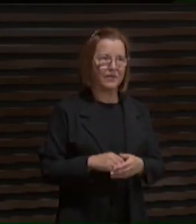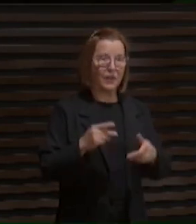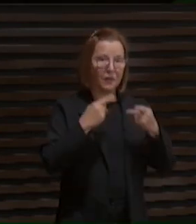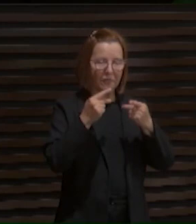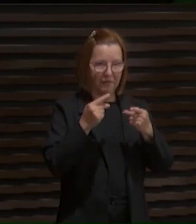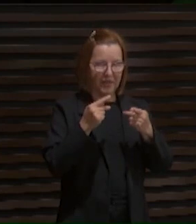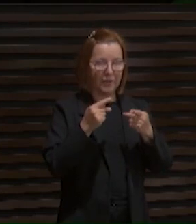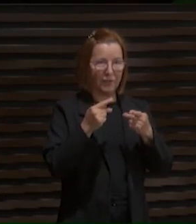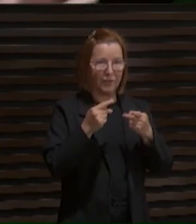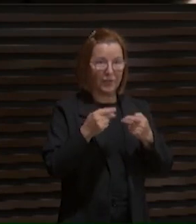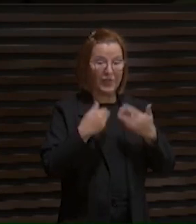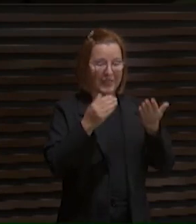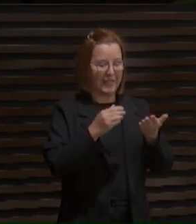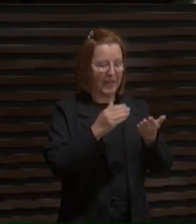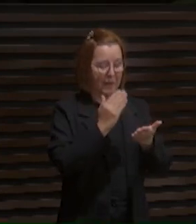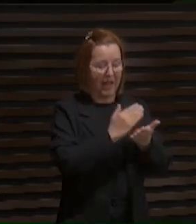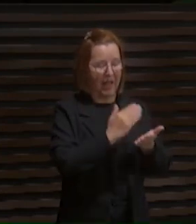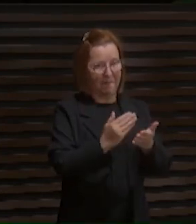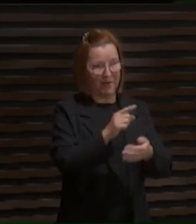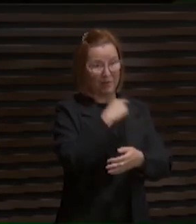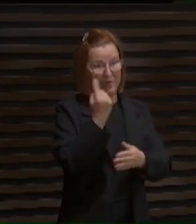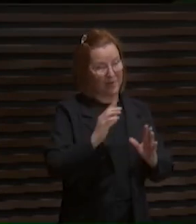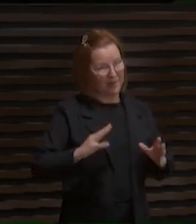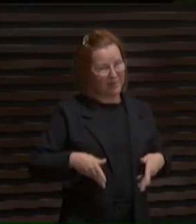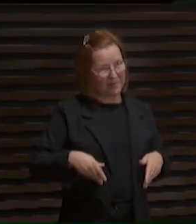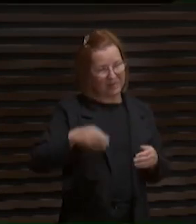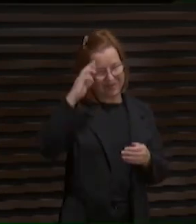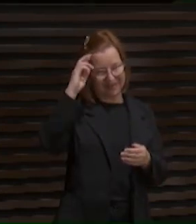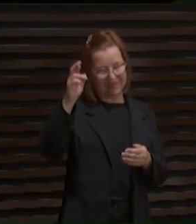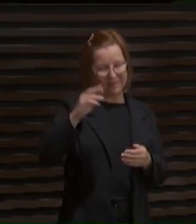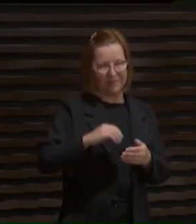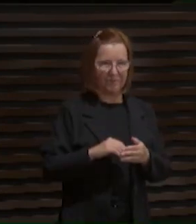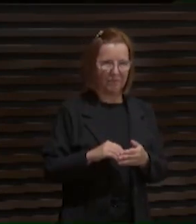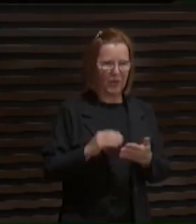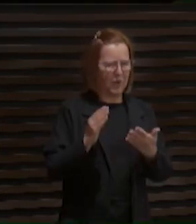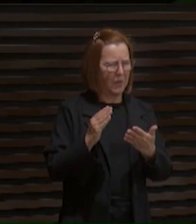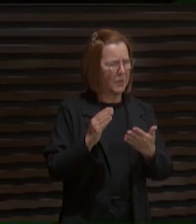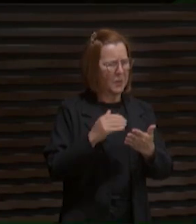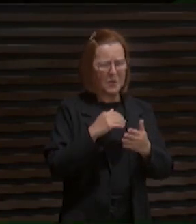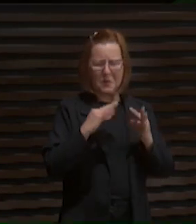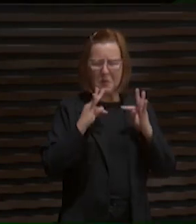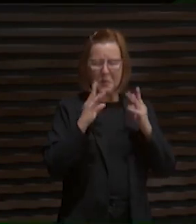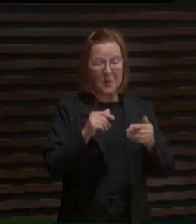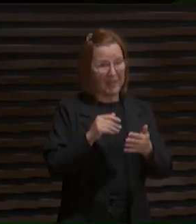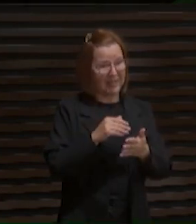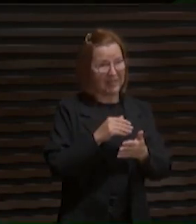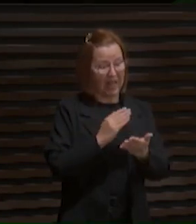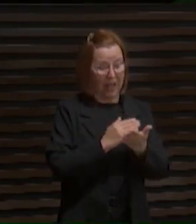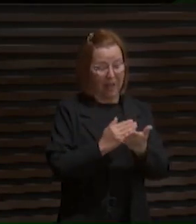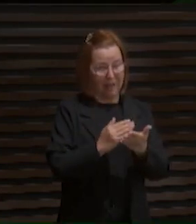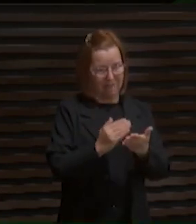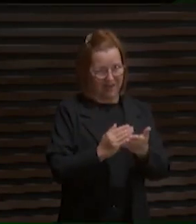nosso corpo, sejam as que consideramos nobres ou aquelas a que não damos honra. Cada célula do